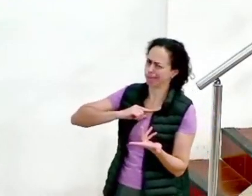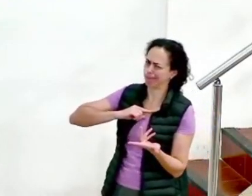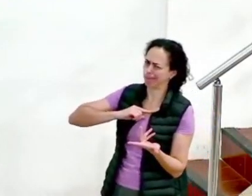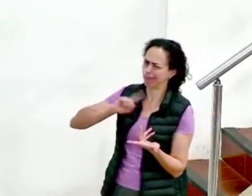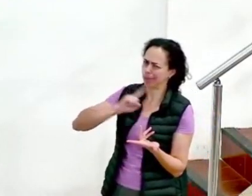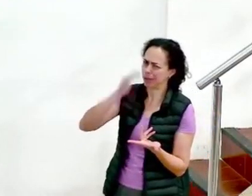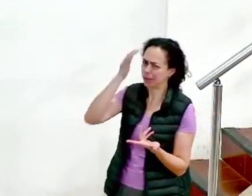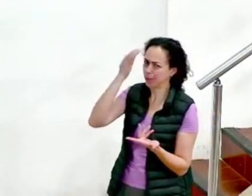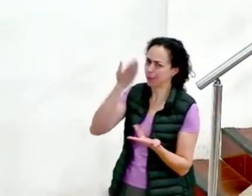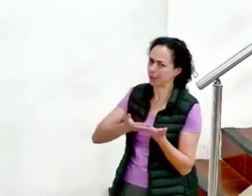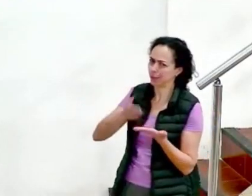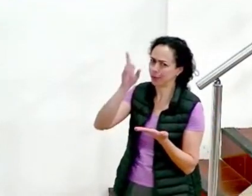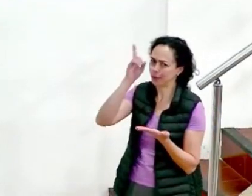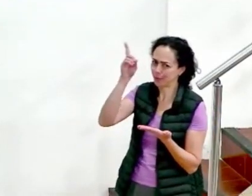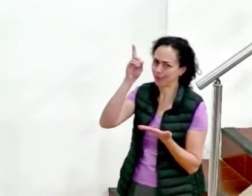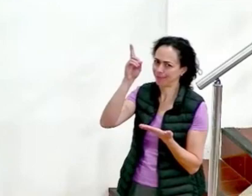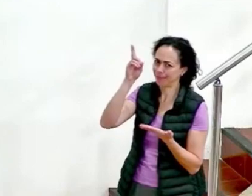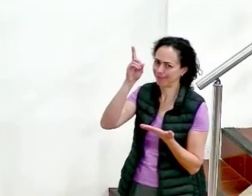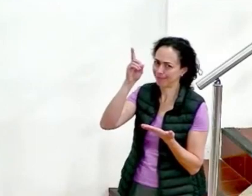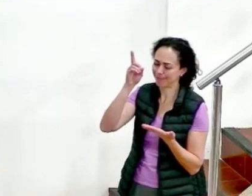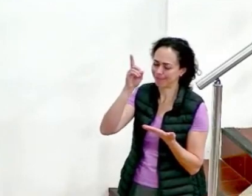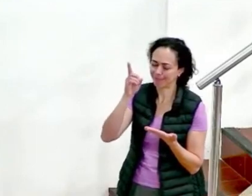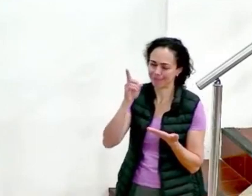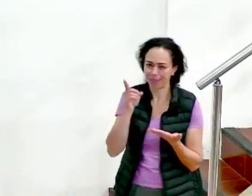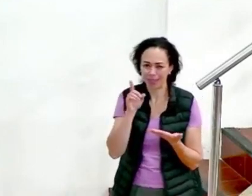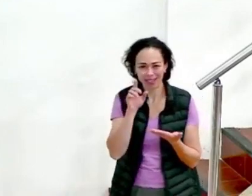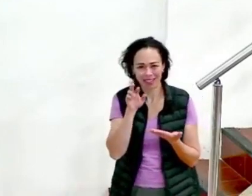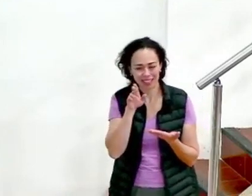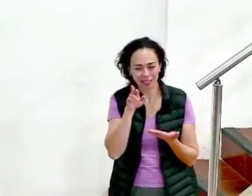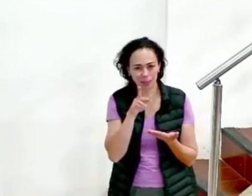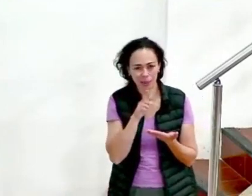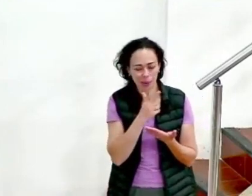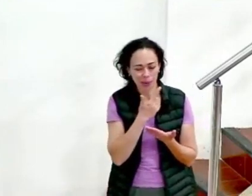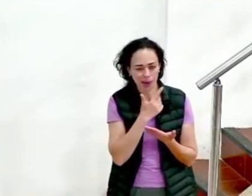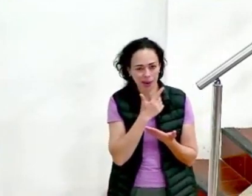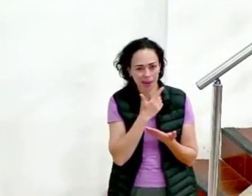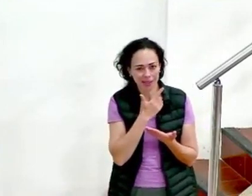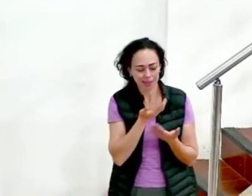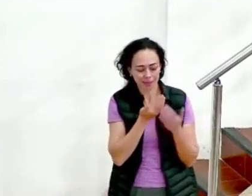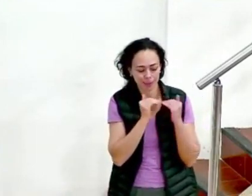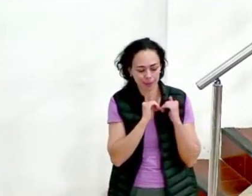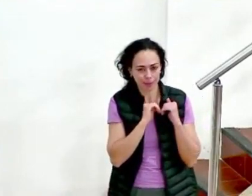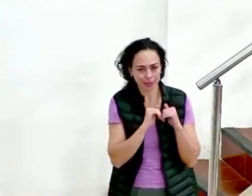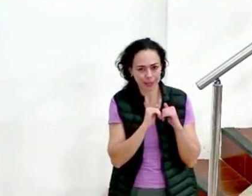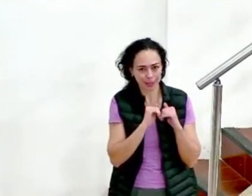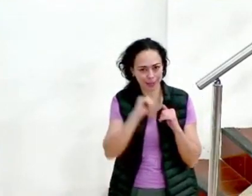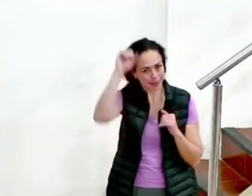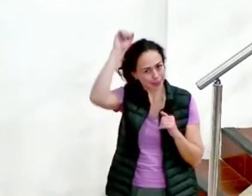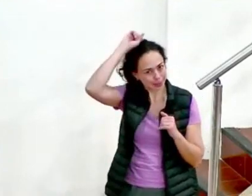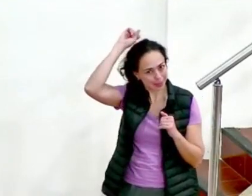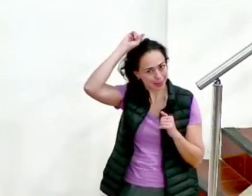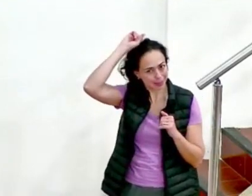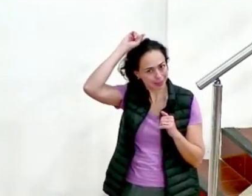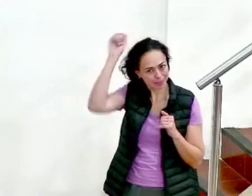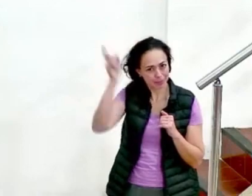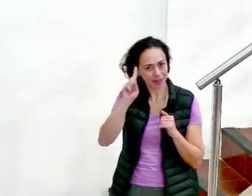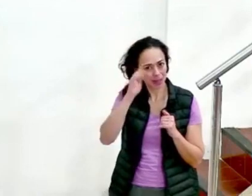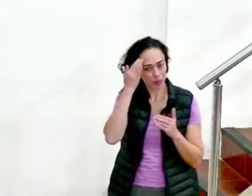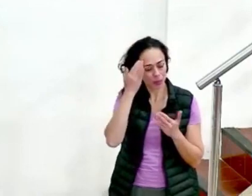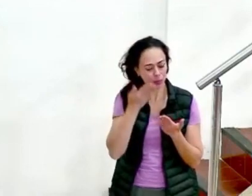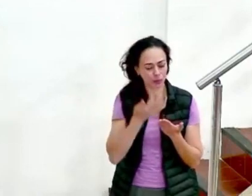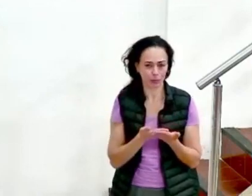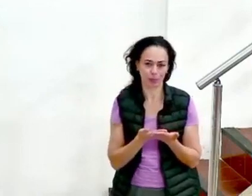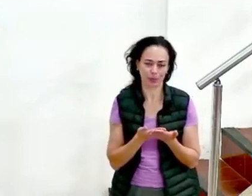riu no seu íntimo? Por que ela riu? Era o riso de incredulidade. Ela